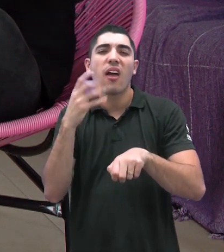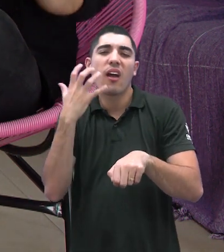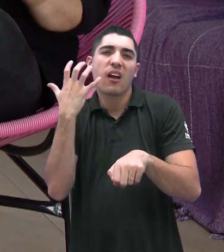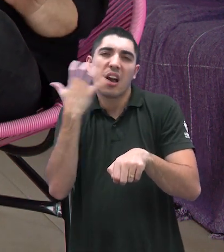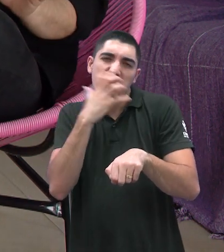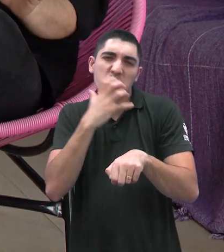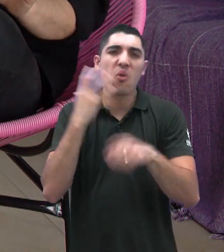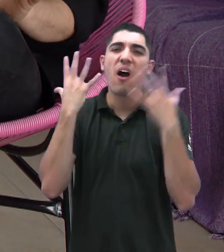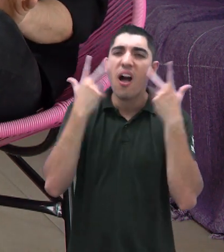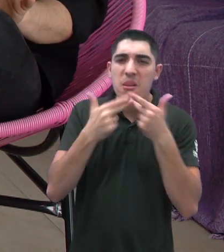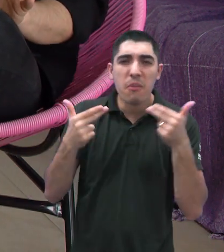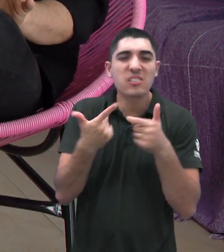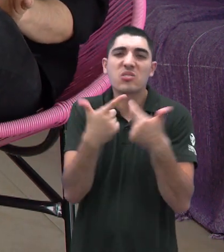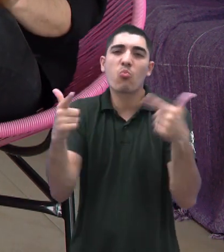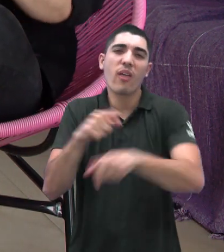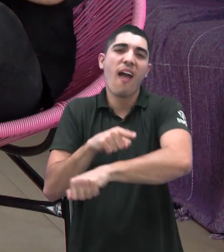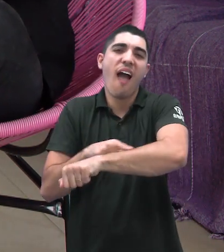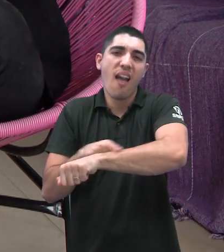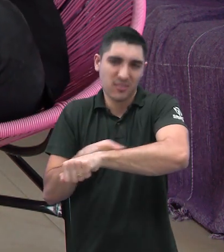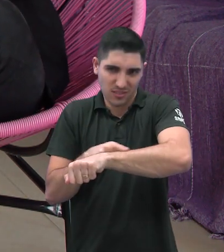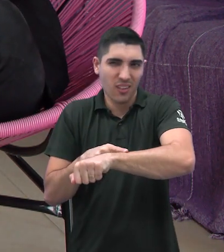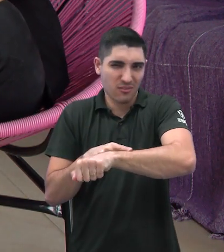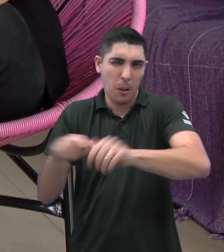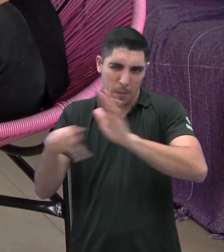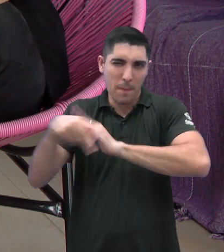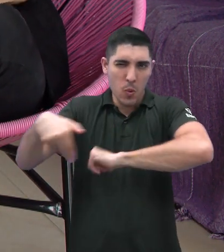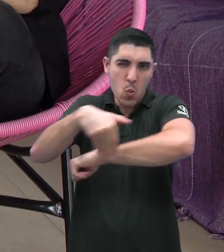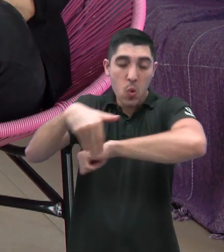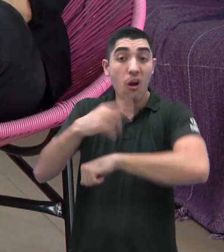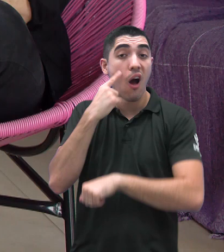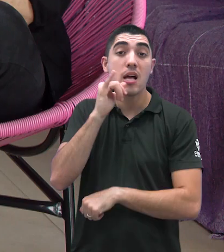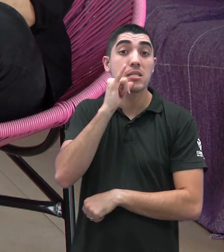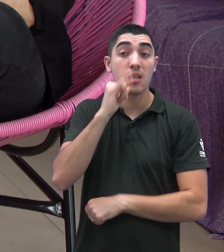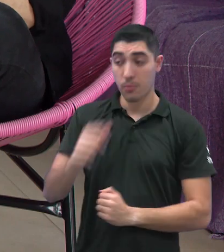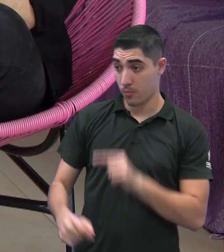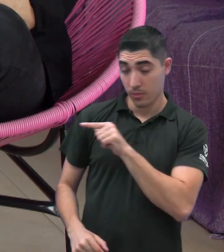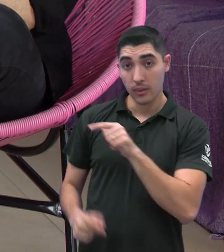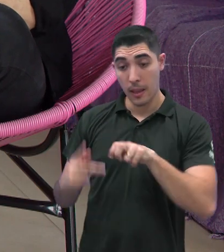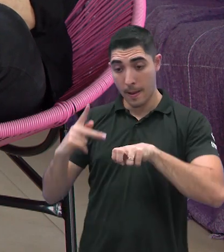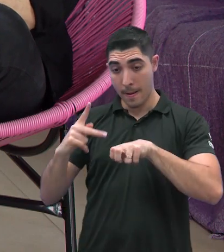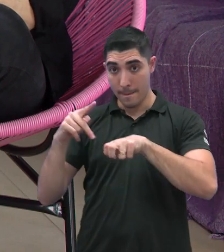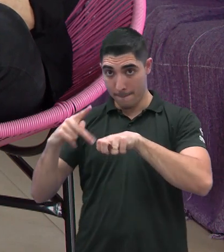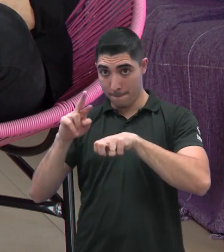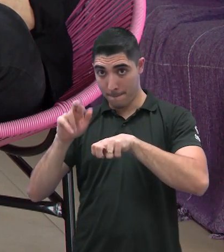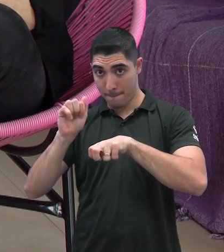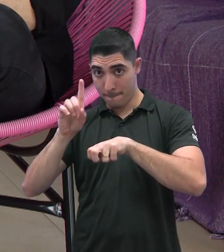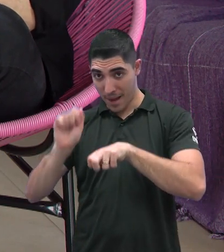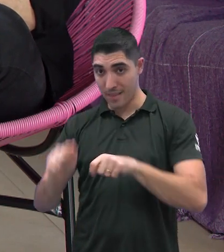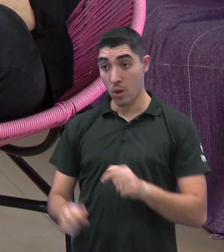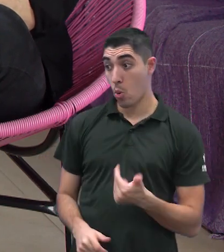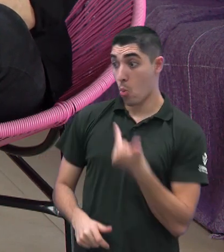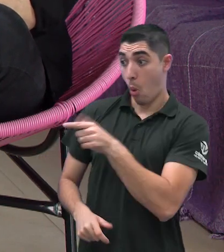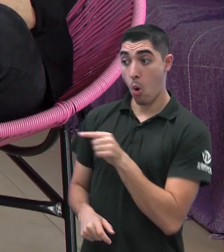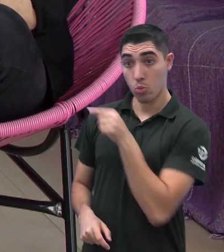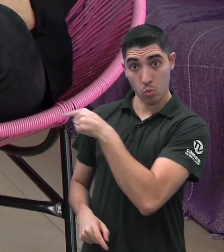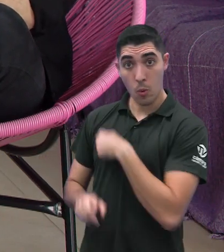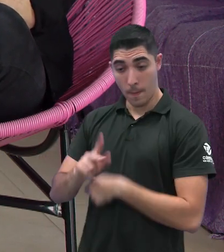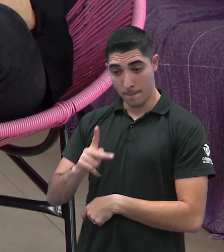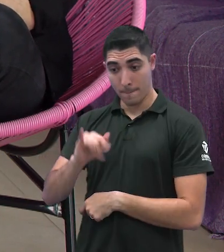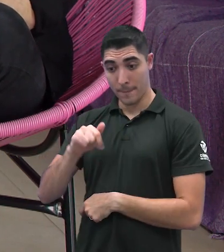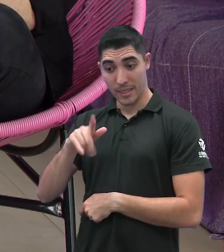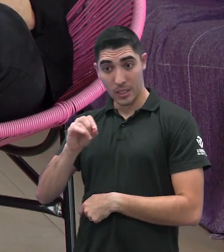o vira-latinha, que a gente costuma chamar, os animais que têm raça, como por exemplo aqui, ó, a Prada e o Pingo,